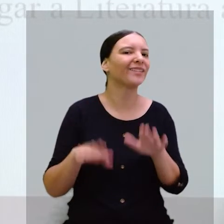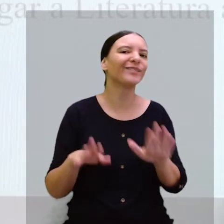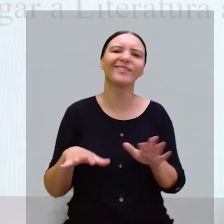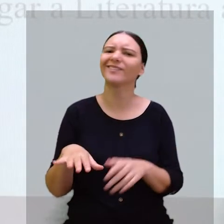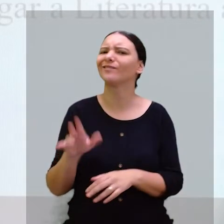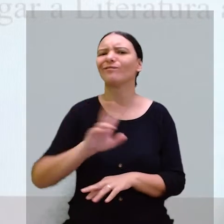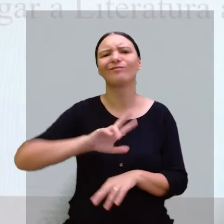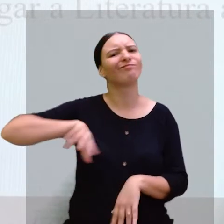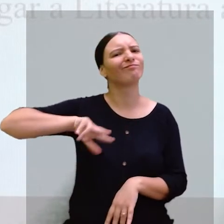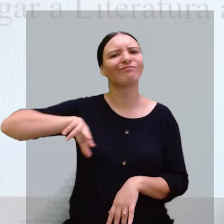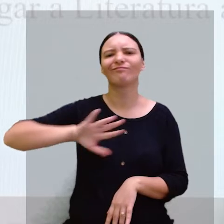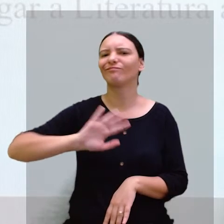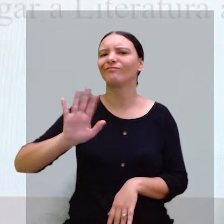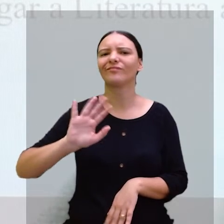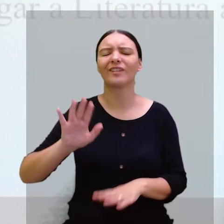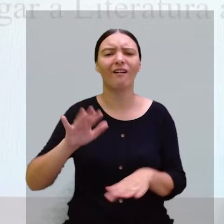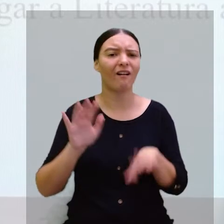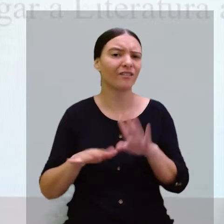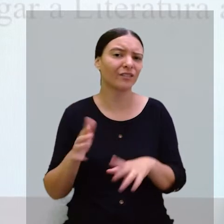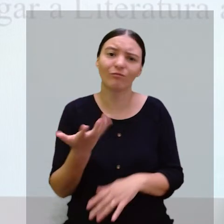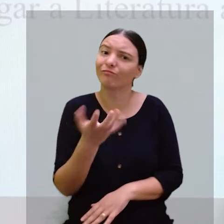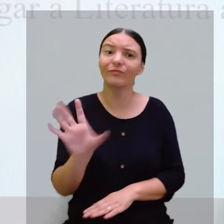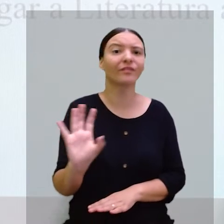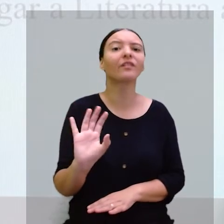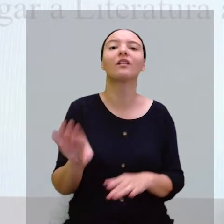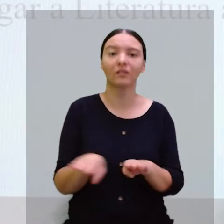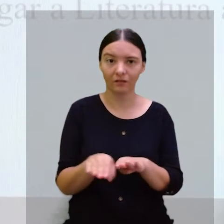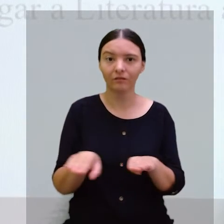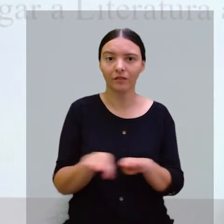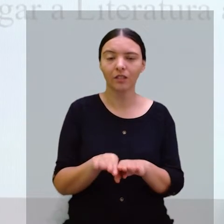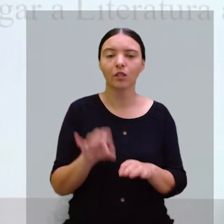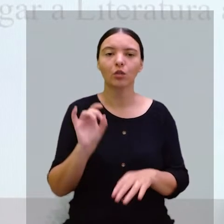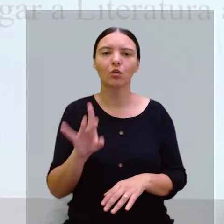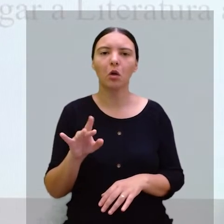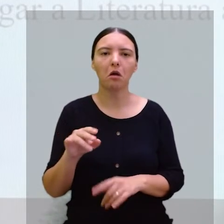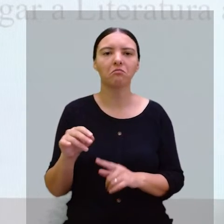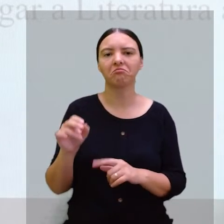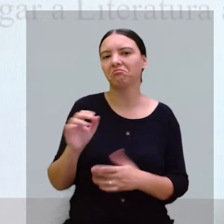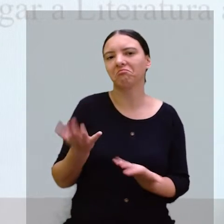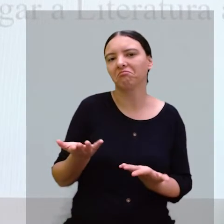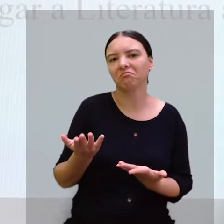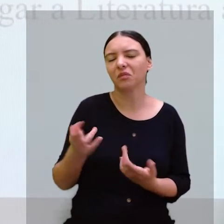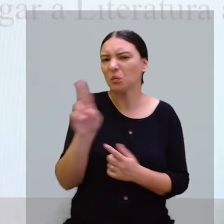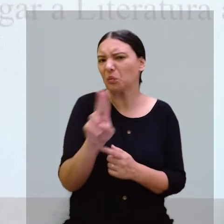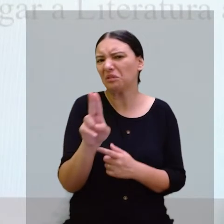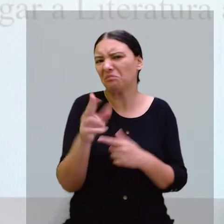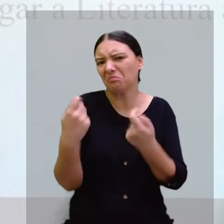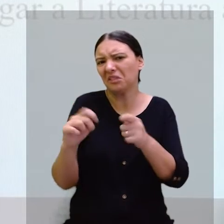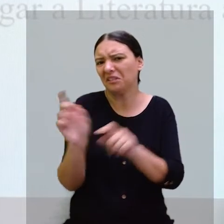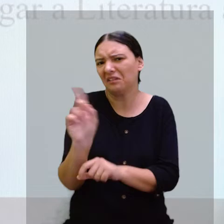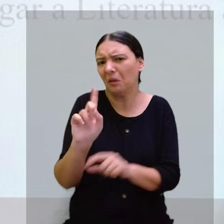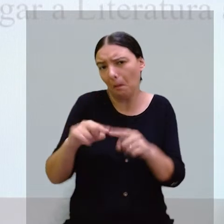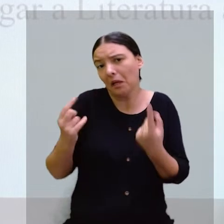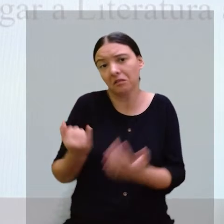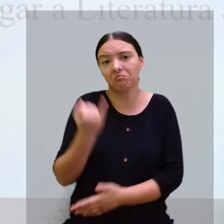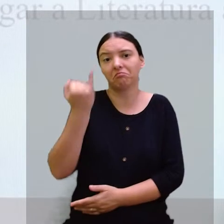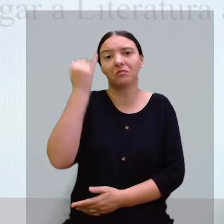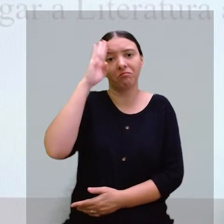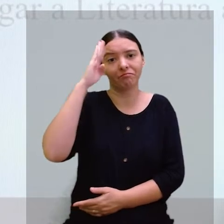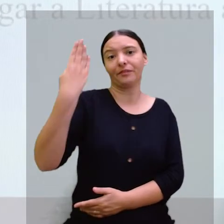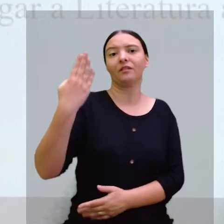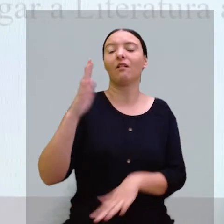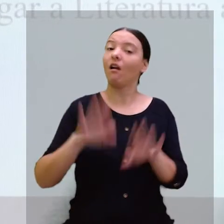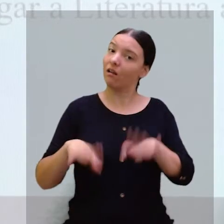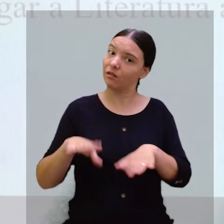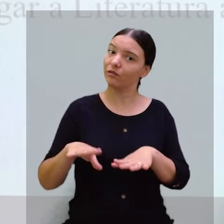campo. E às vezes ela quer não estar nesse campo também. Ela está no campo do inútil, mas quer um inútil fundamental. Né? As coisas inúteis às